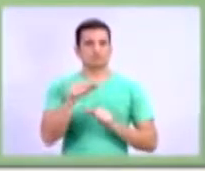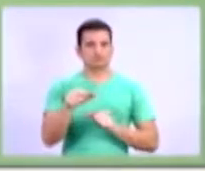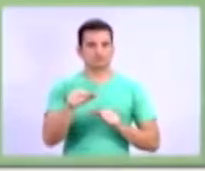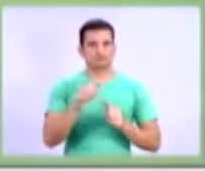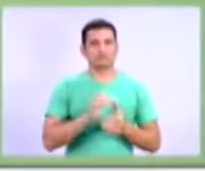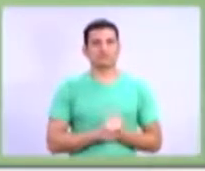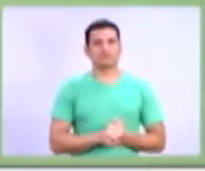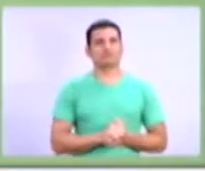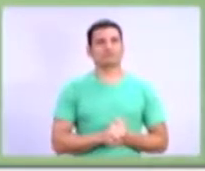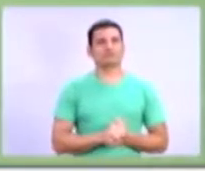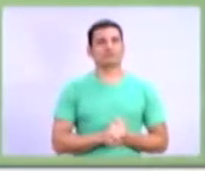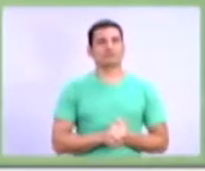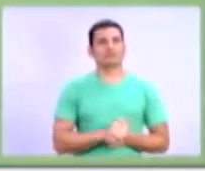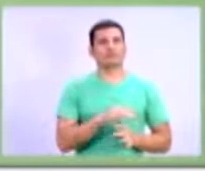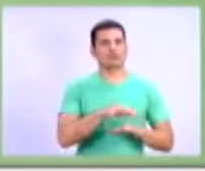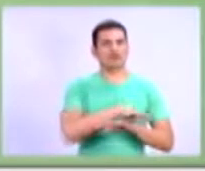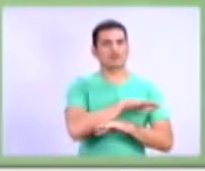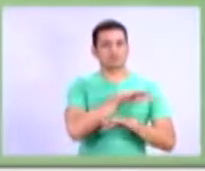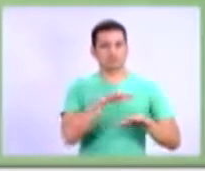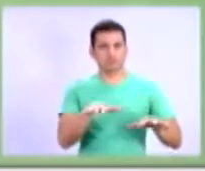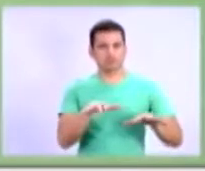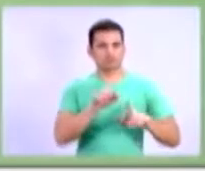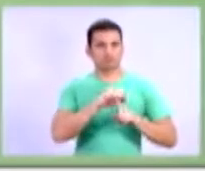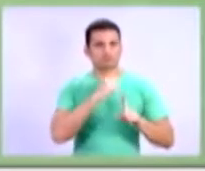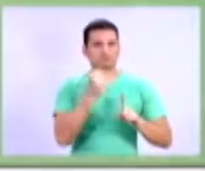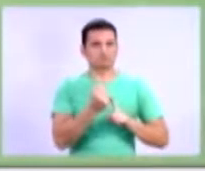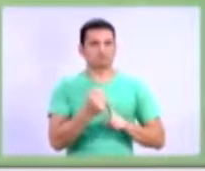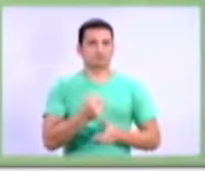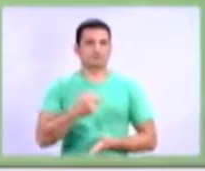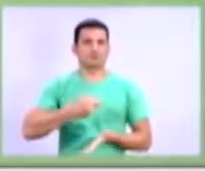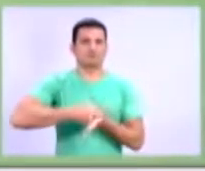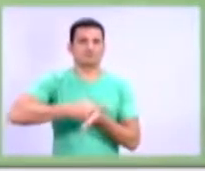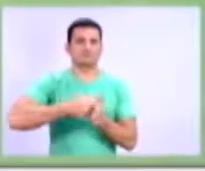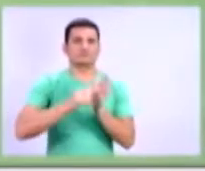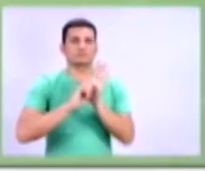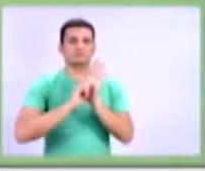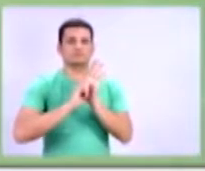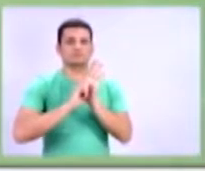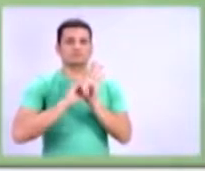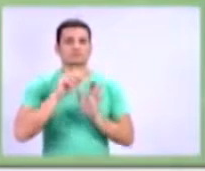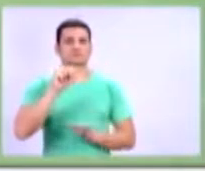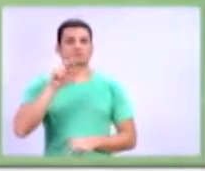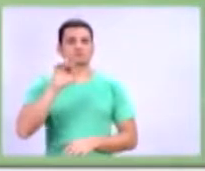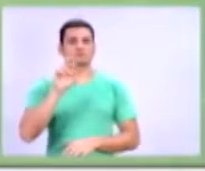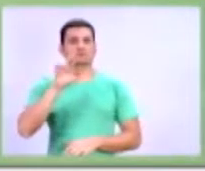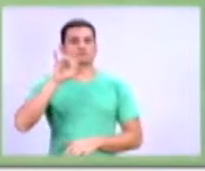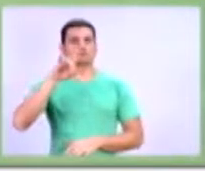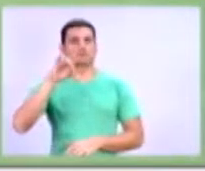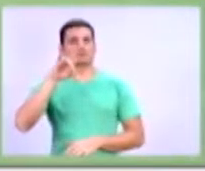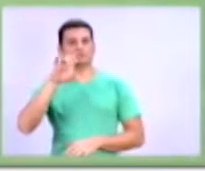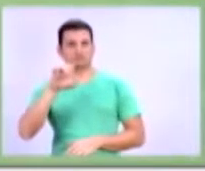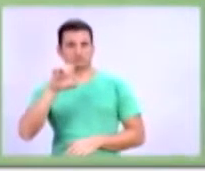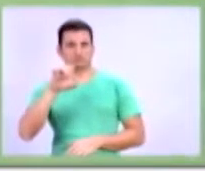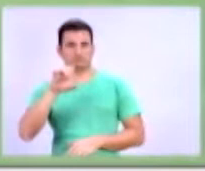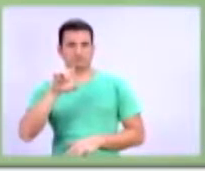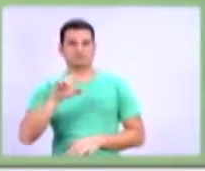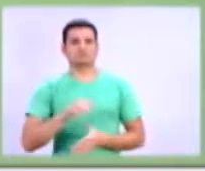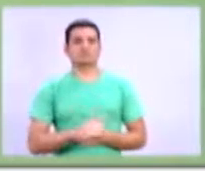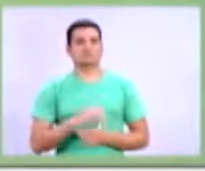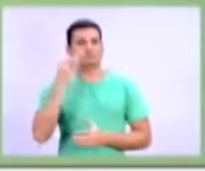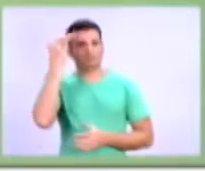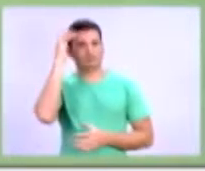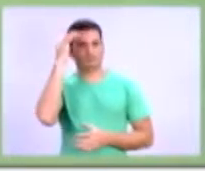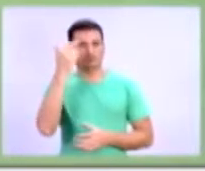de exclusão social e afirma a identidade da alteridade do excluído. Compreender o